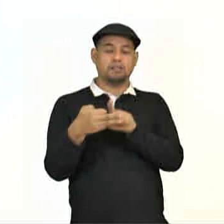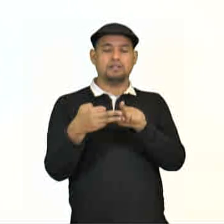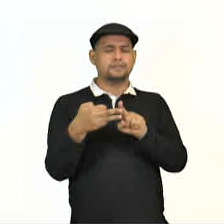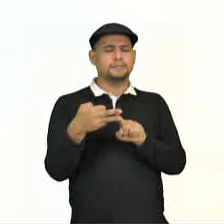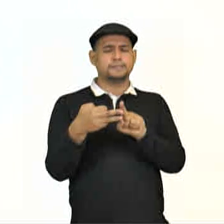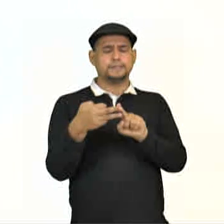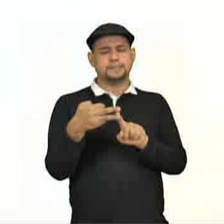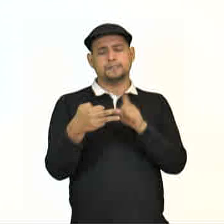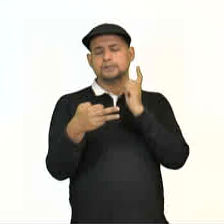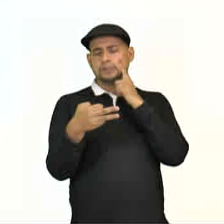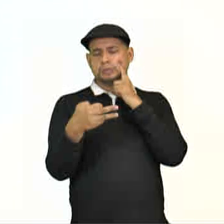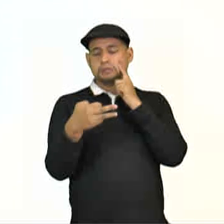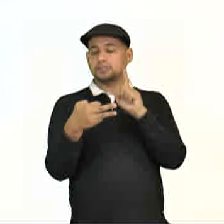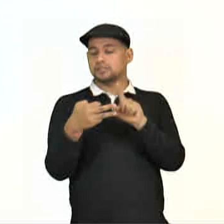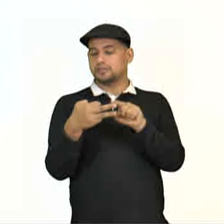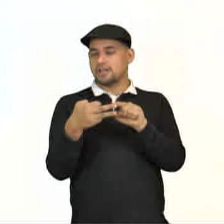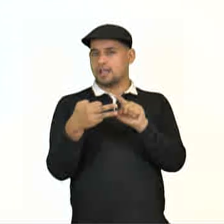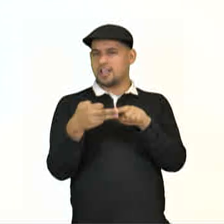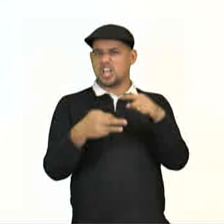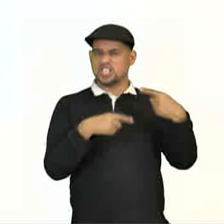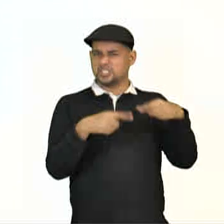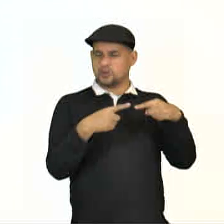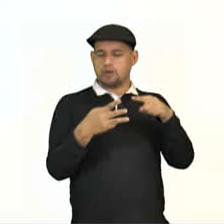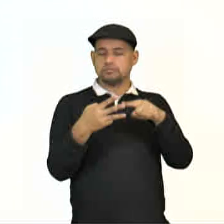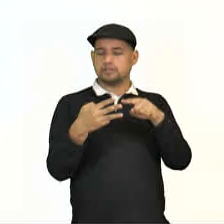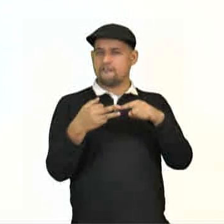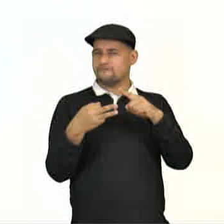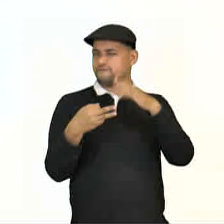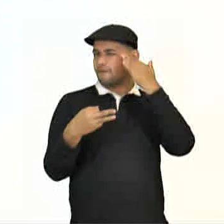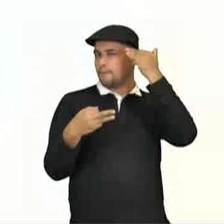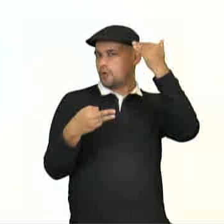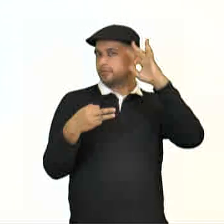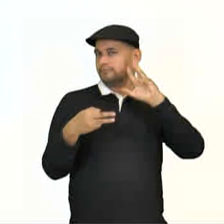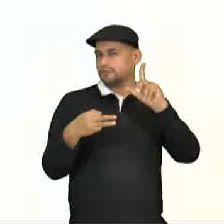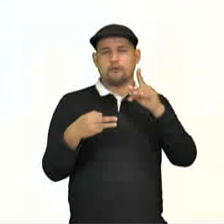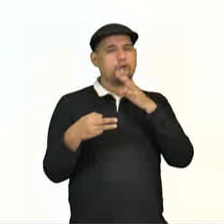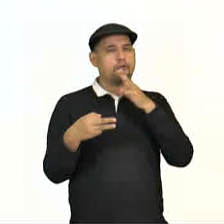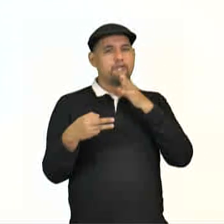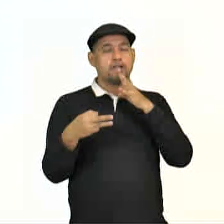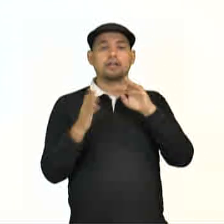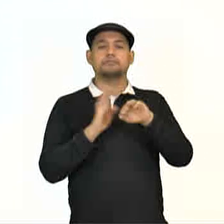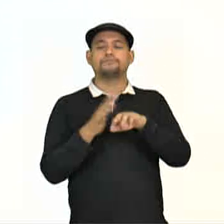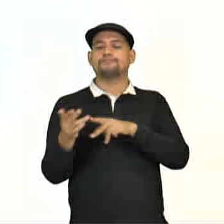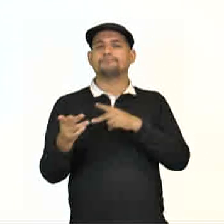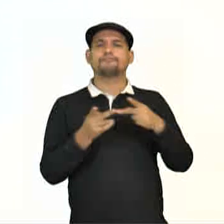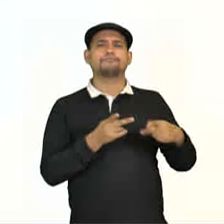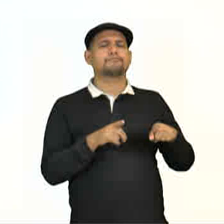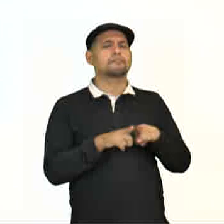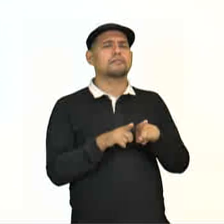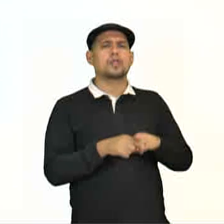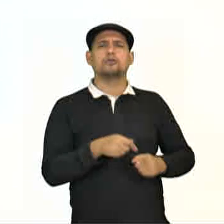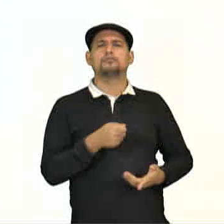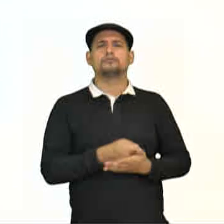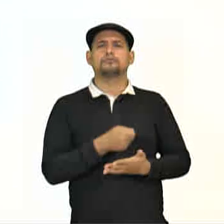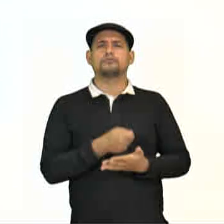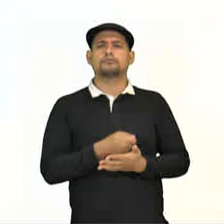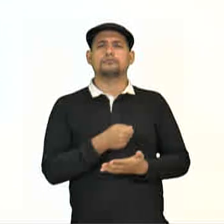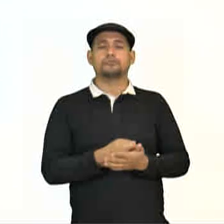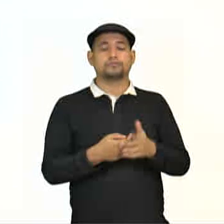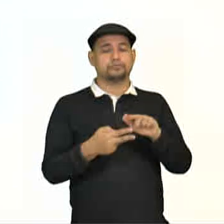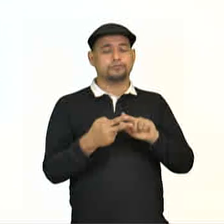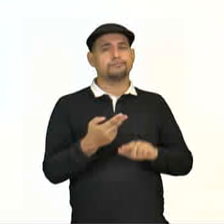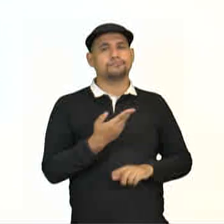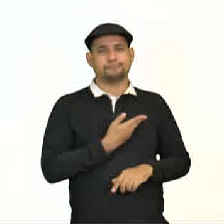três era a mais popular, quando foi chamado ao palácio do rei para ser testemunha num julgamento de dois